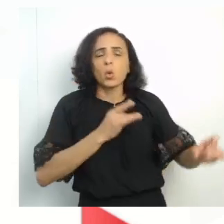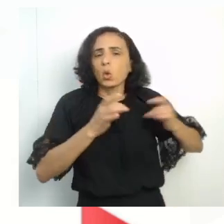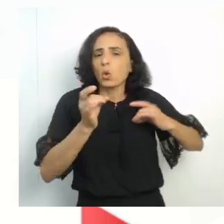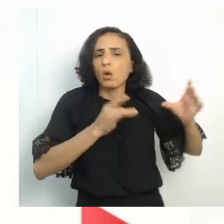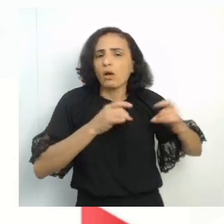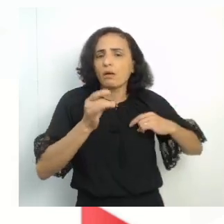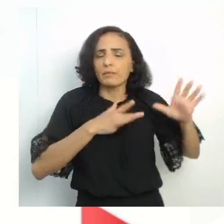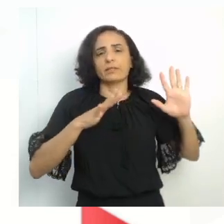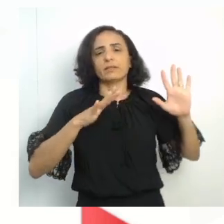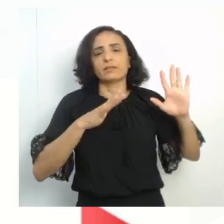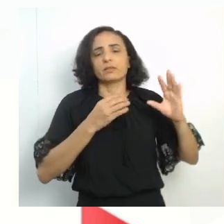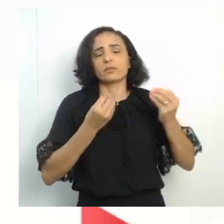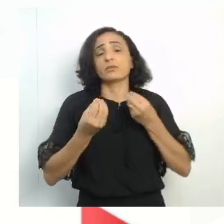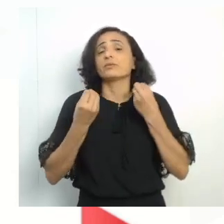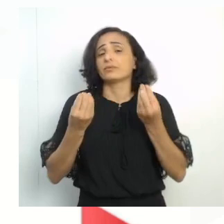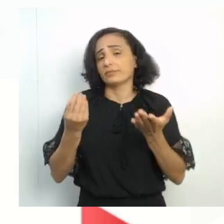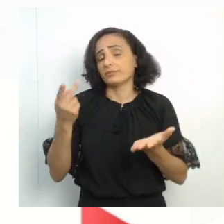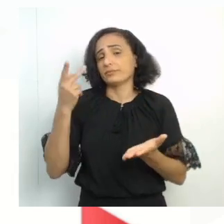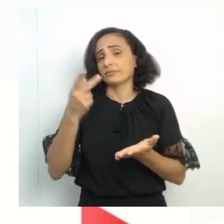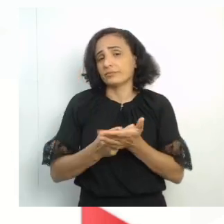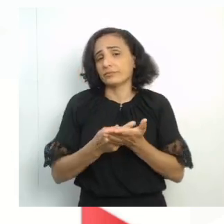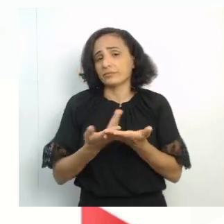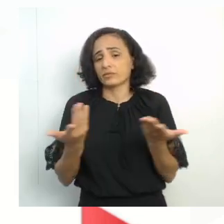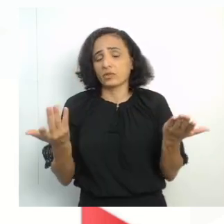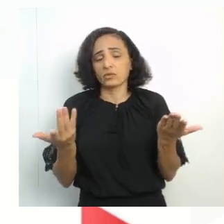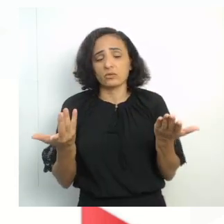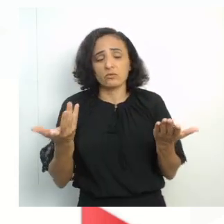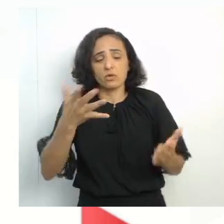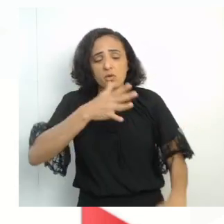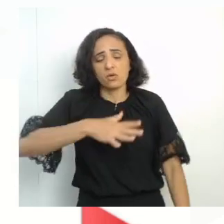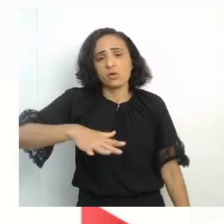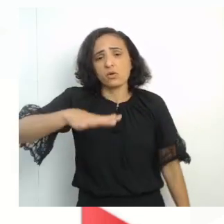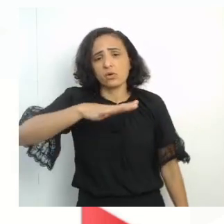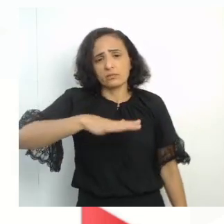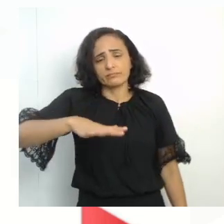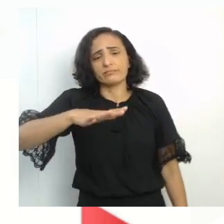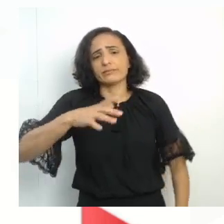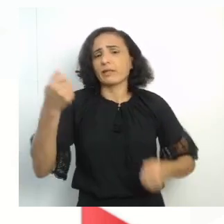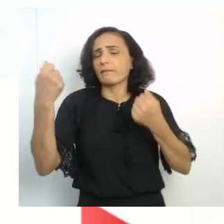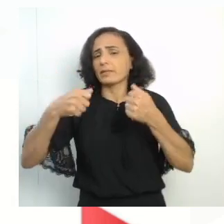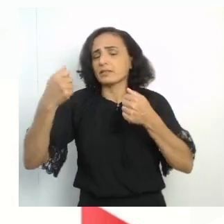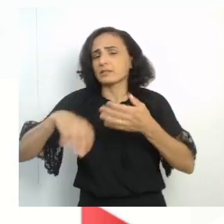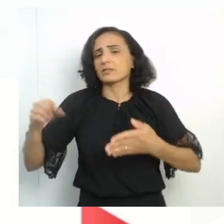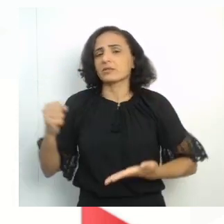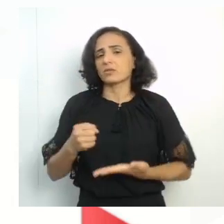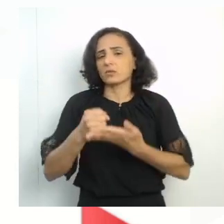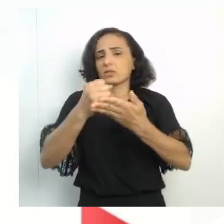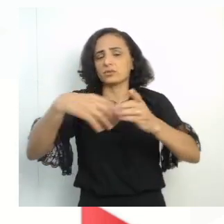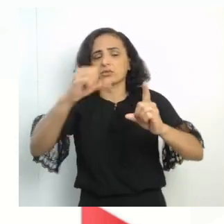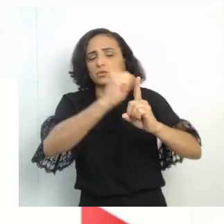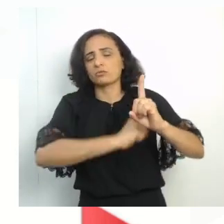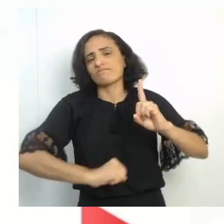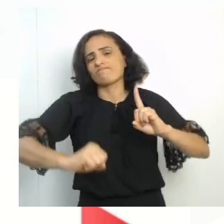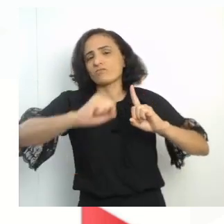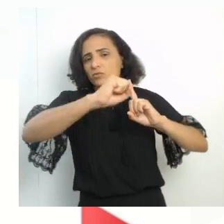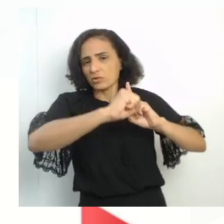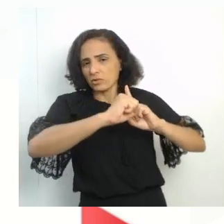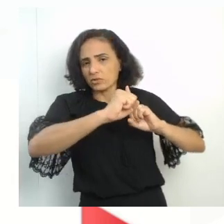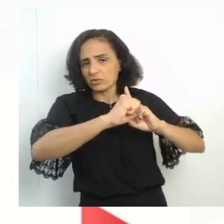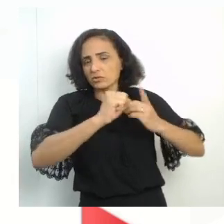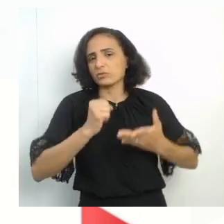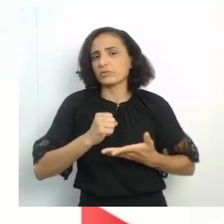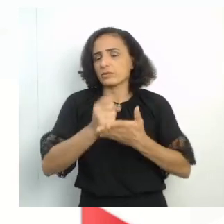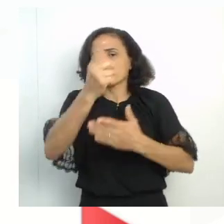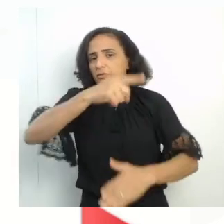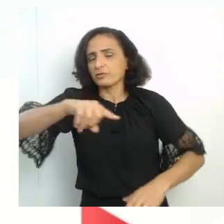lógico, que também tem a questão do suporte social, né? Ele vai ser essencial para melhorar